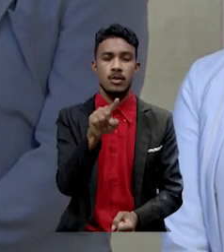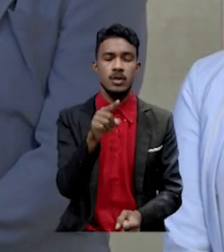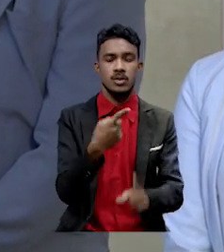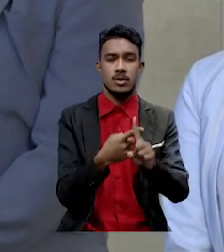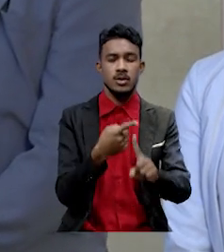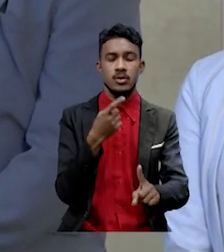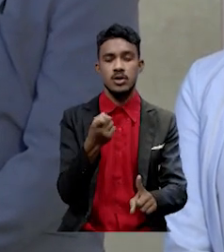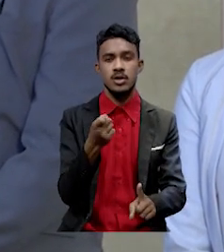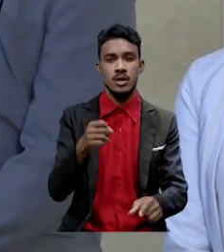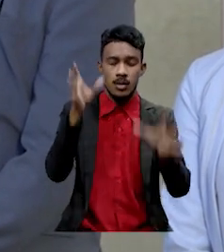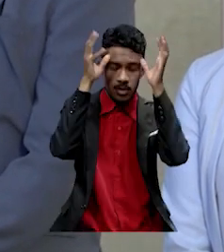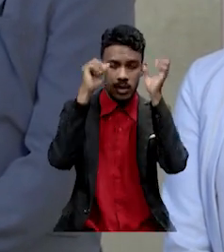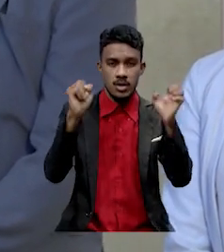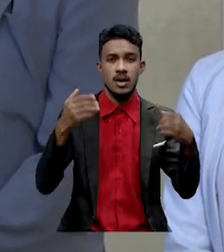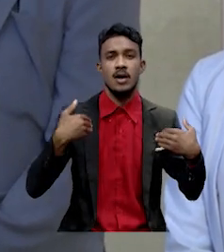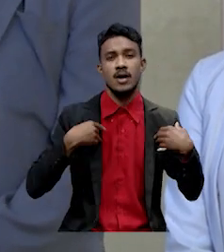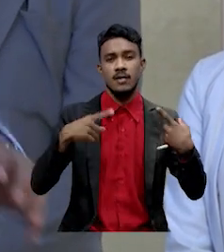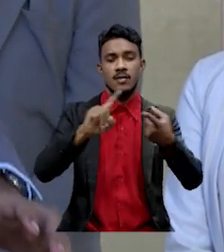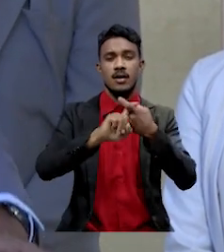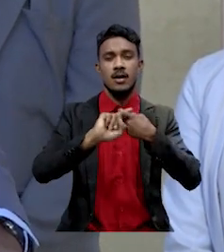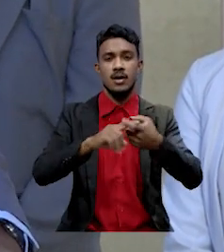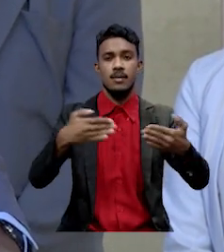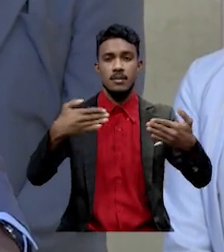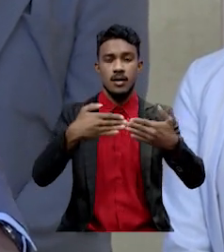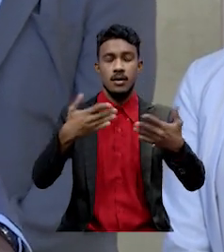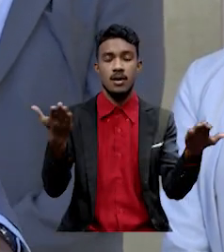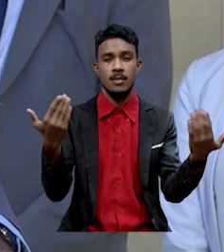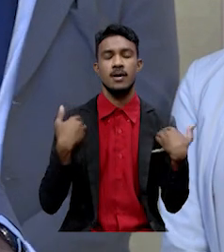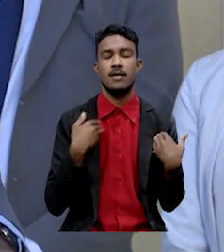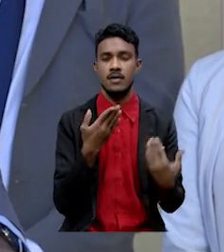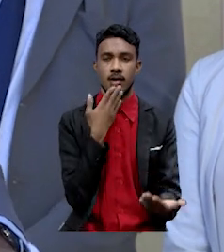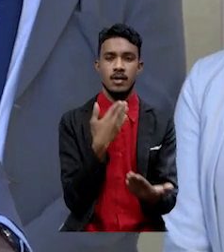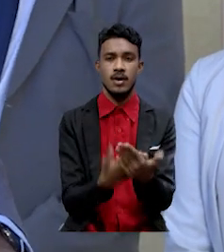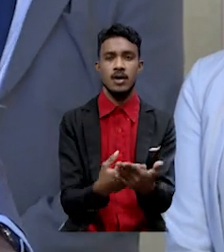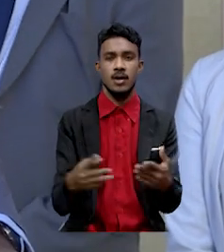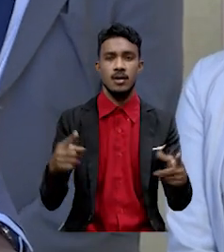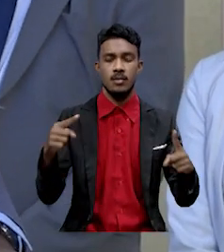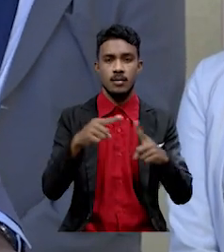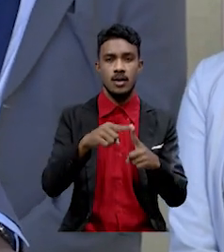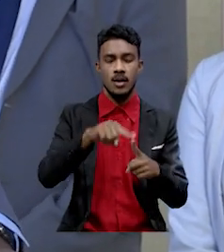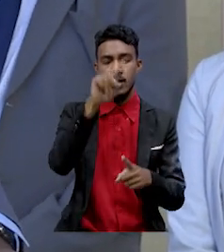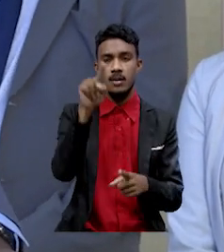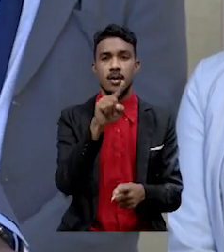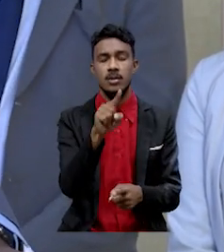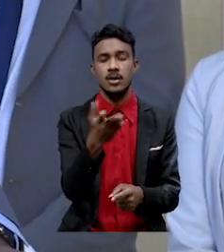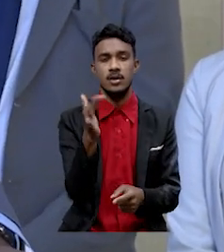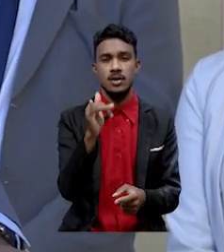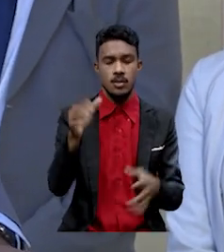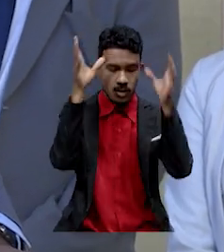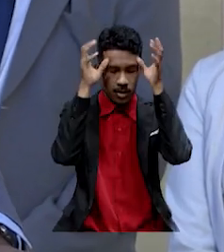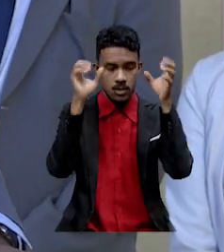da república, para bela ia alinhamento ne bem mak dia kliu entre preocupação em sira presidente da república nian,